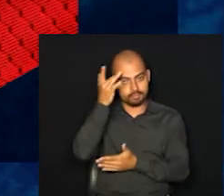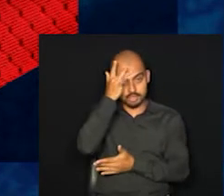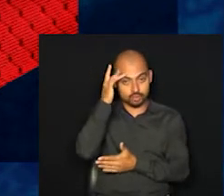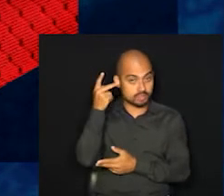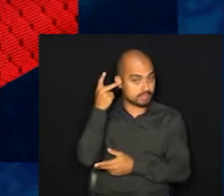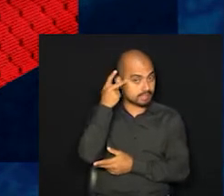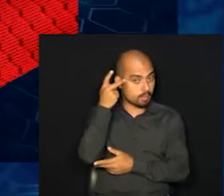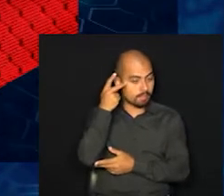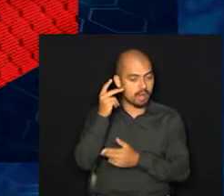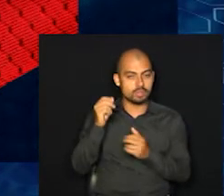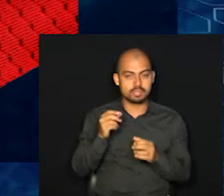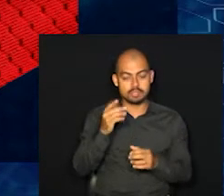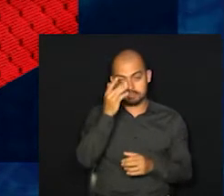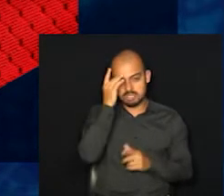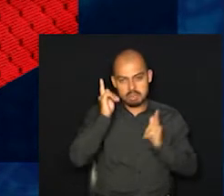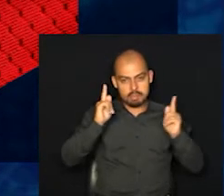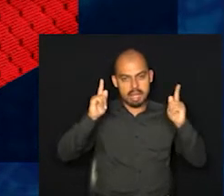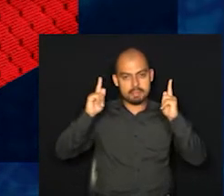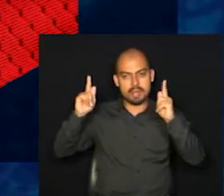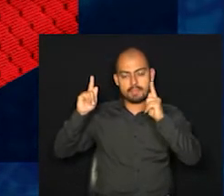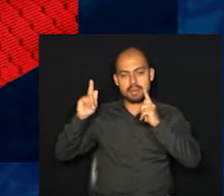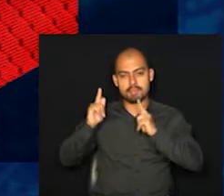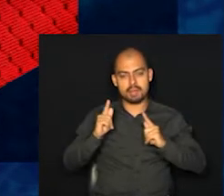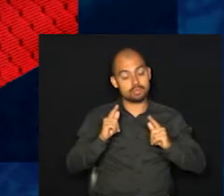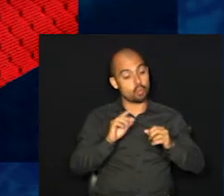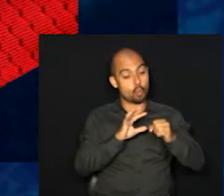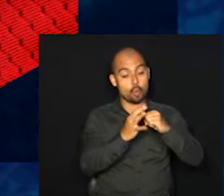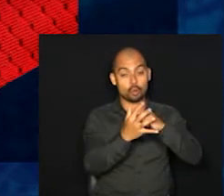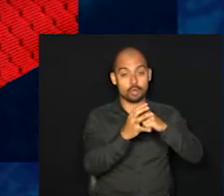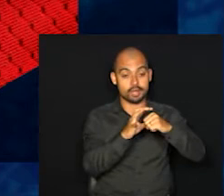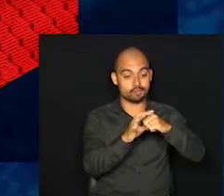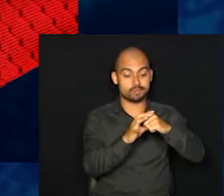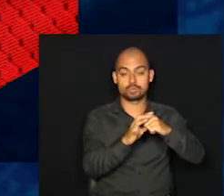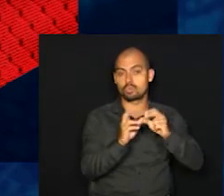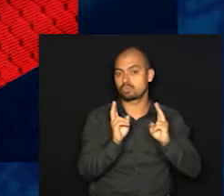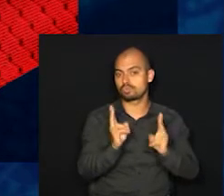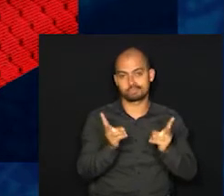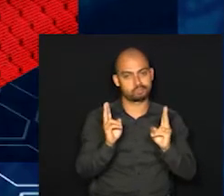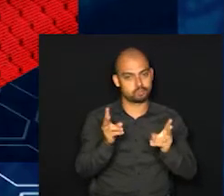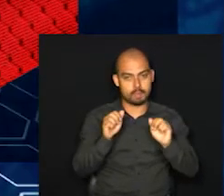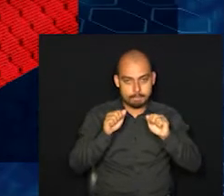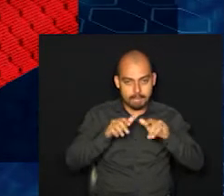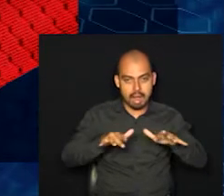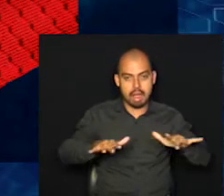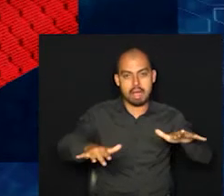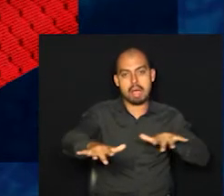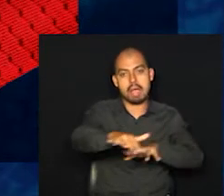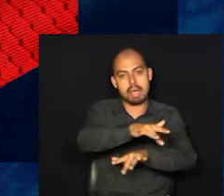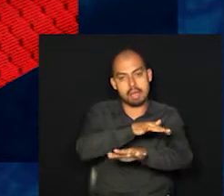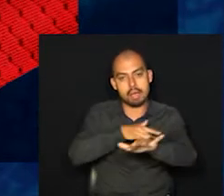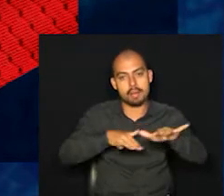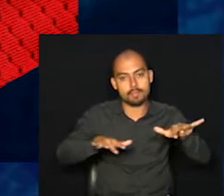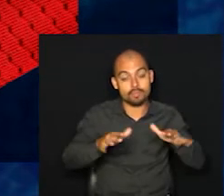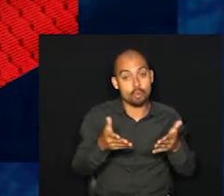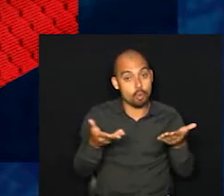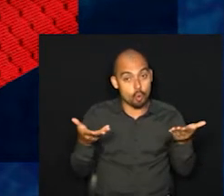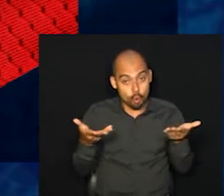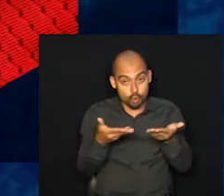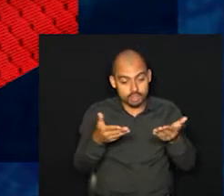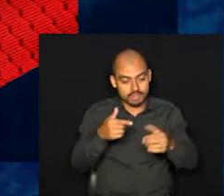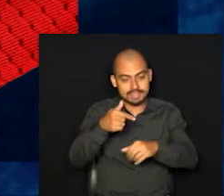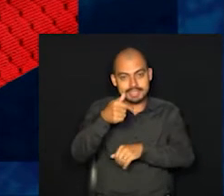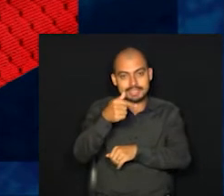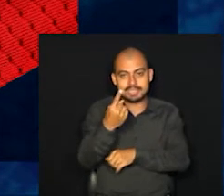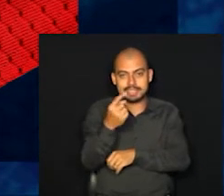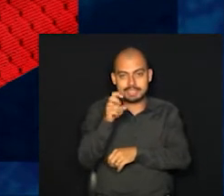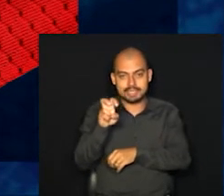que nem algumas torcidas estão fazendo. O coronavírus continua circulando na cidade. Então, hoje, 7h15 da noite, o Bugre